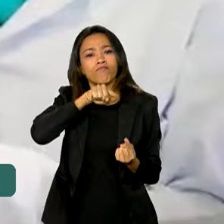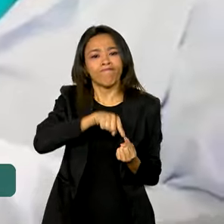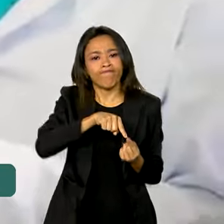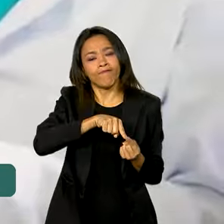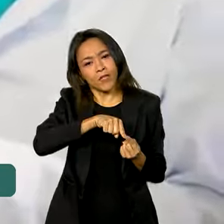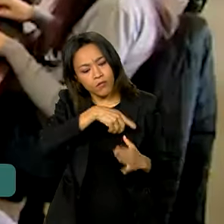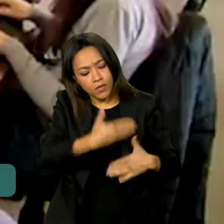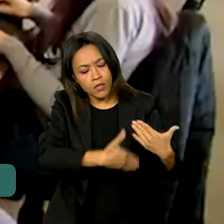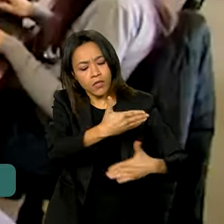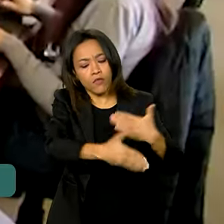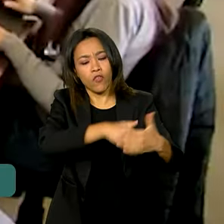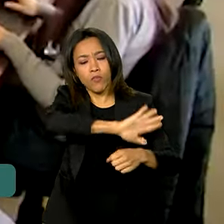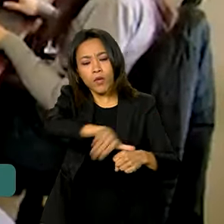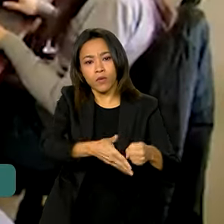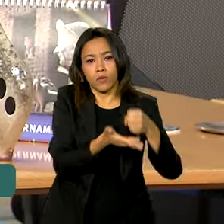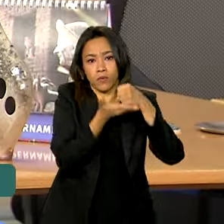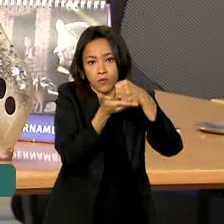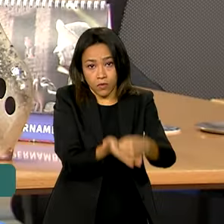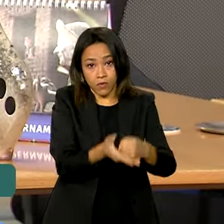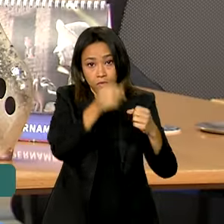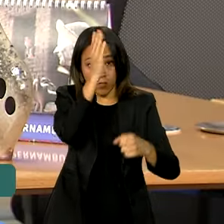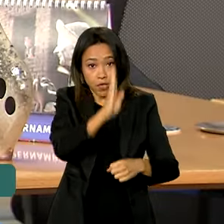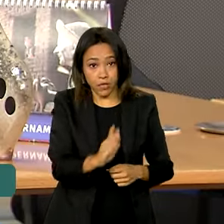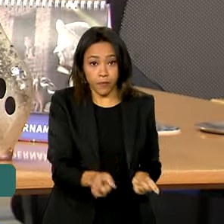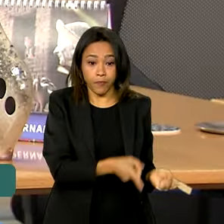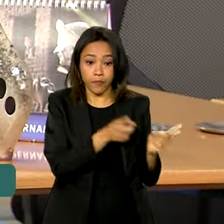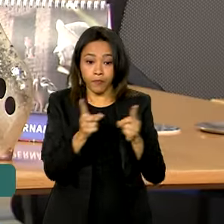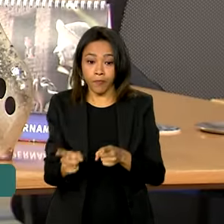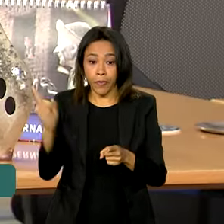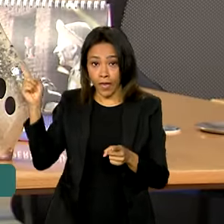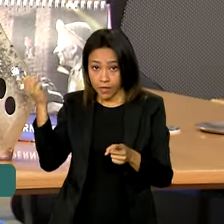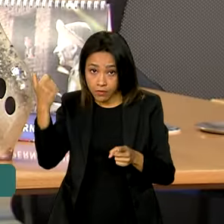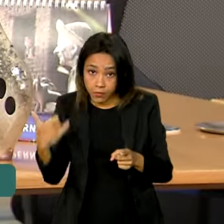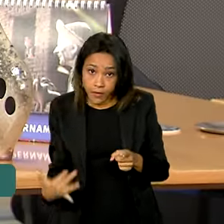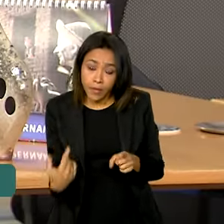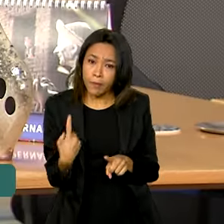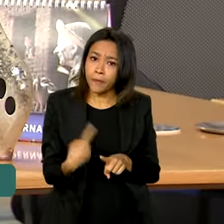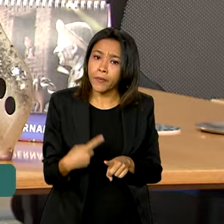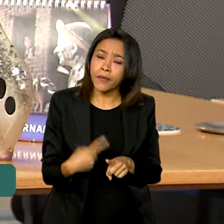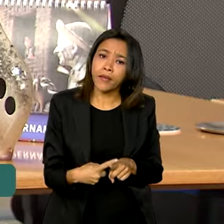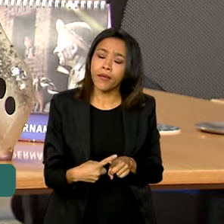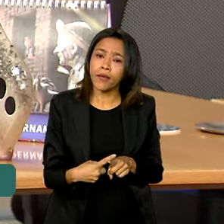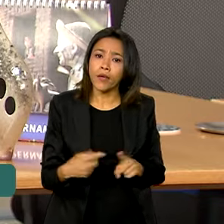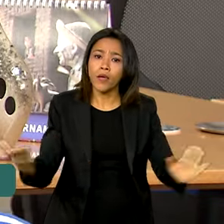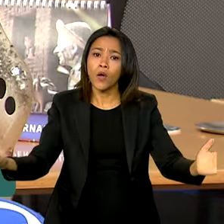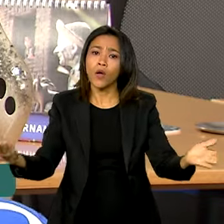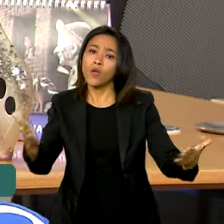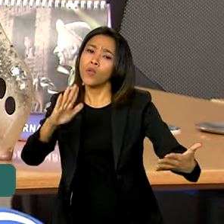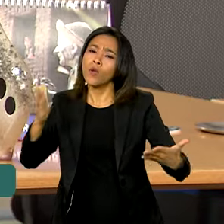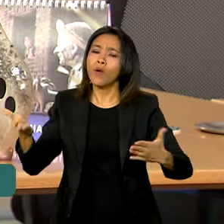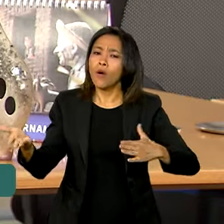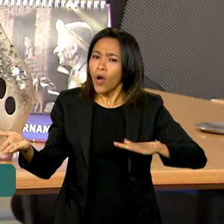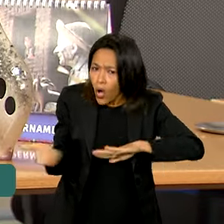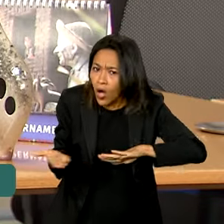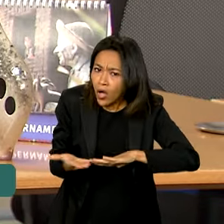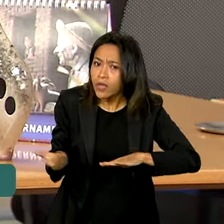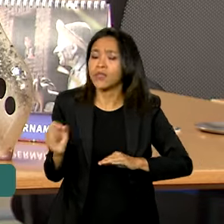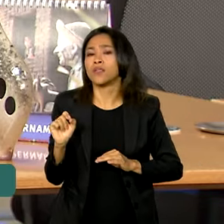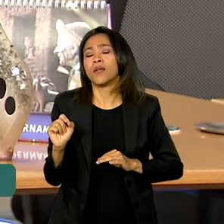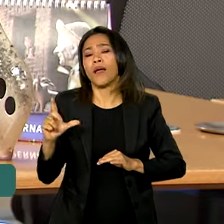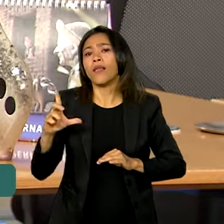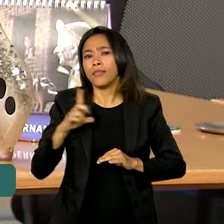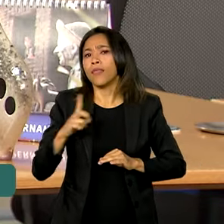desenvolvimento sustentável do Brasil. Porque há no país da atualidade